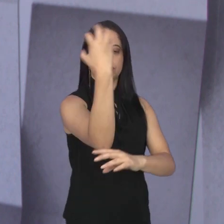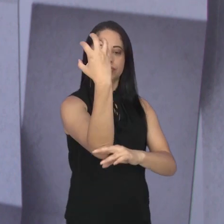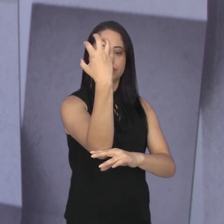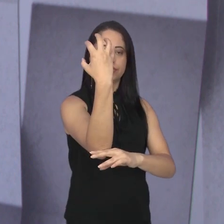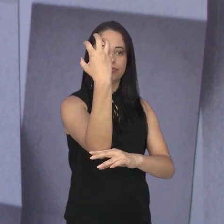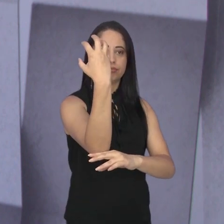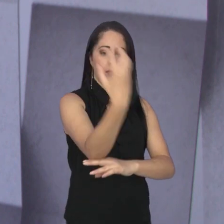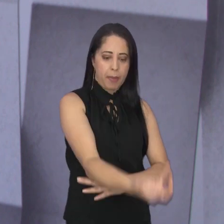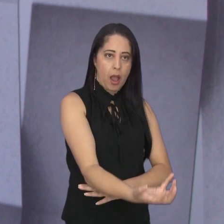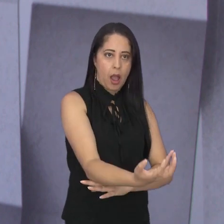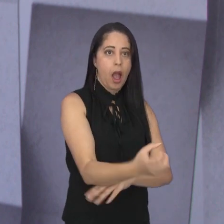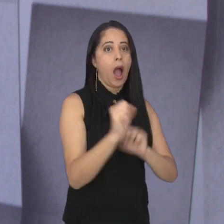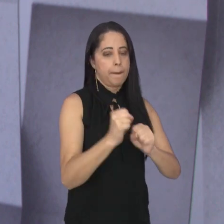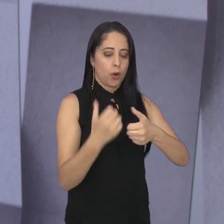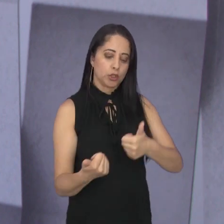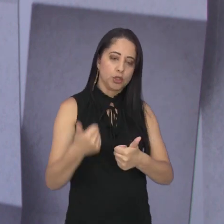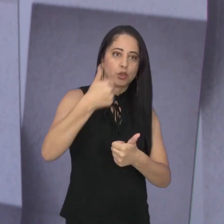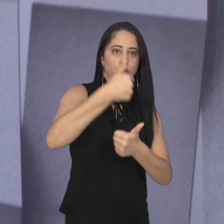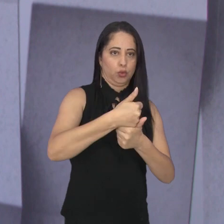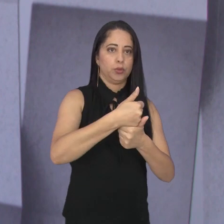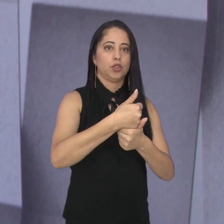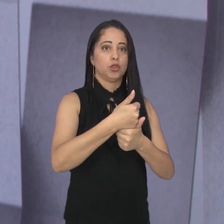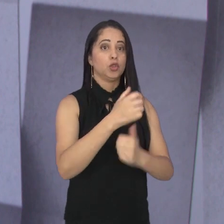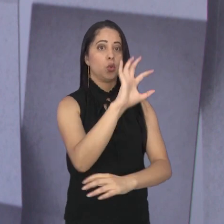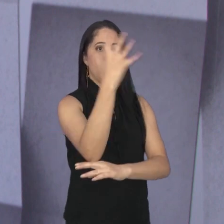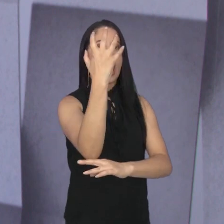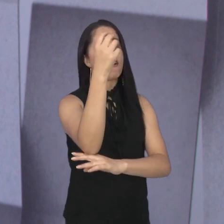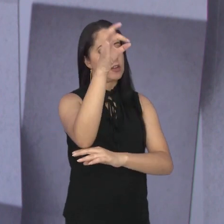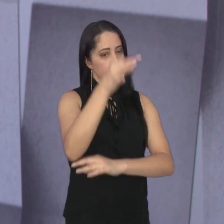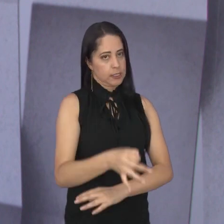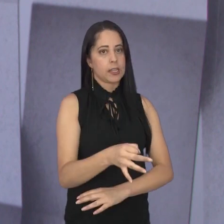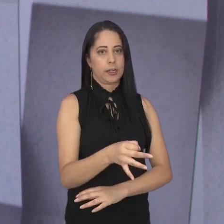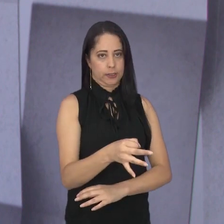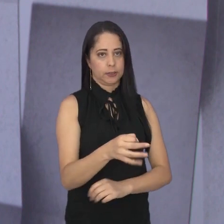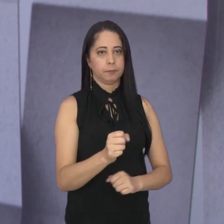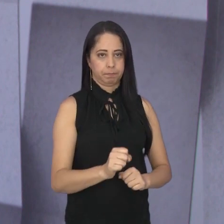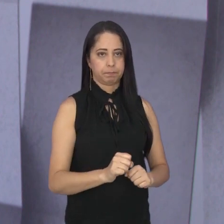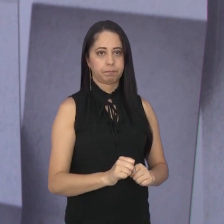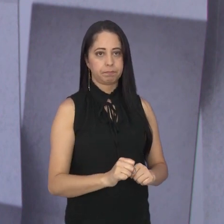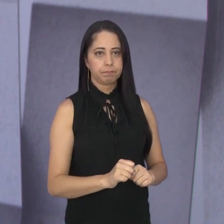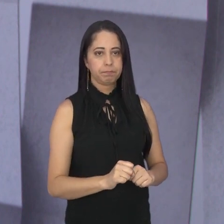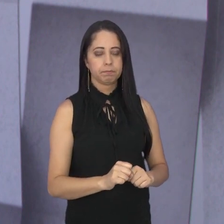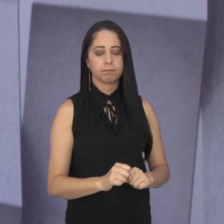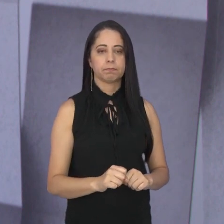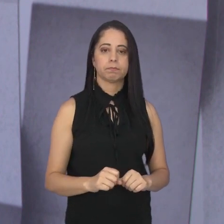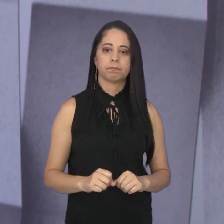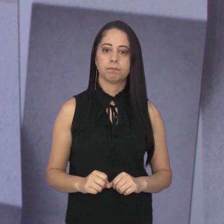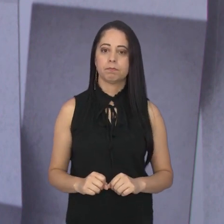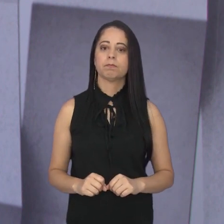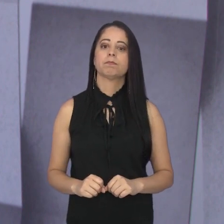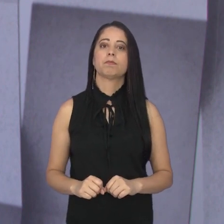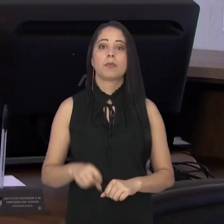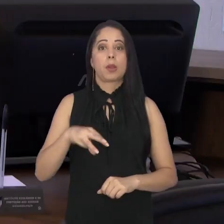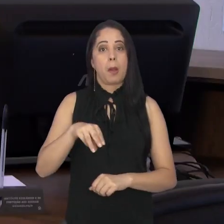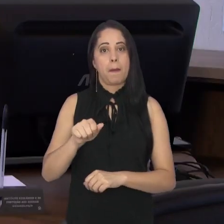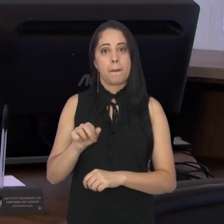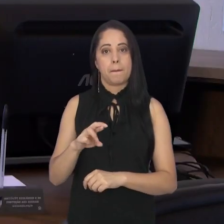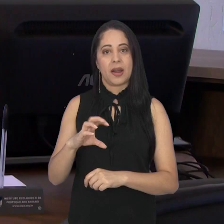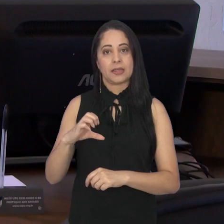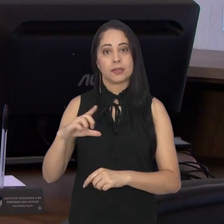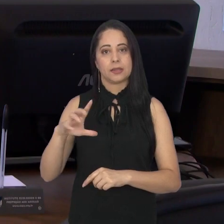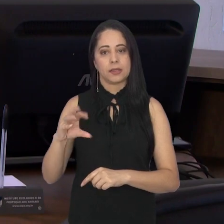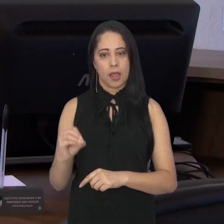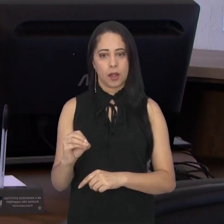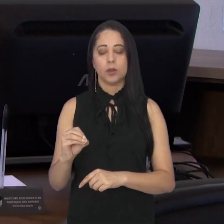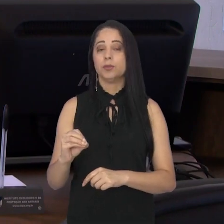né? Como deve ser feito isso, as formas de compensação no caso da supressão de uma espécie vegetal. O Marcelo